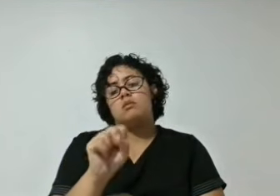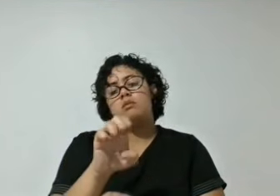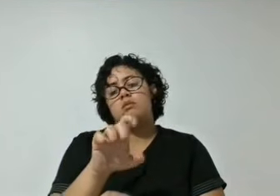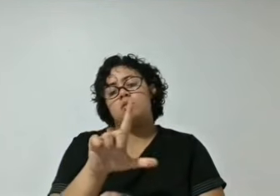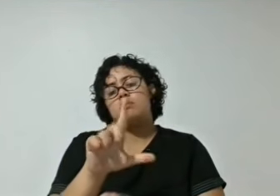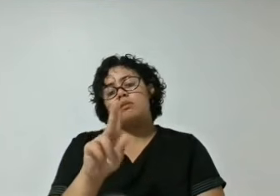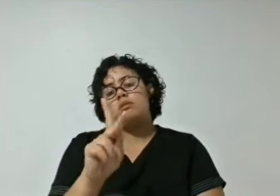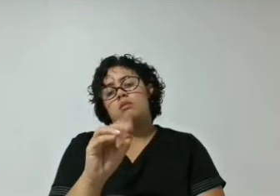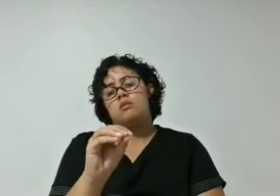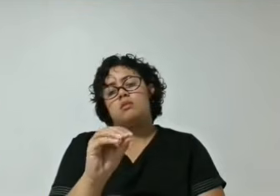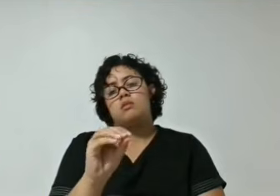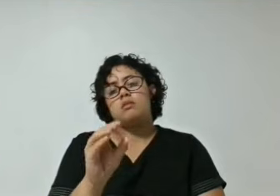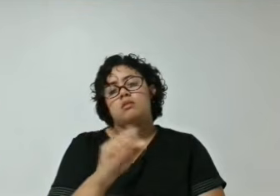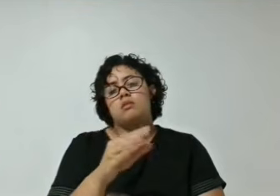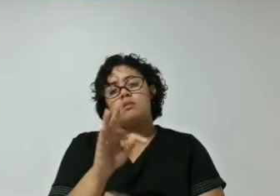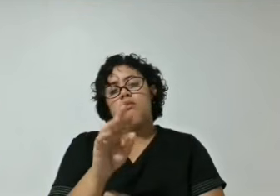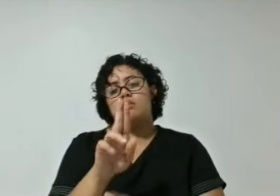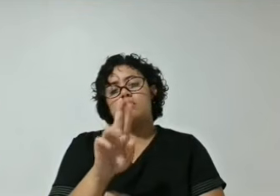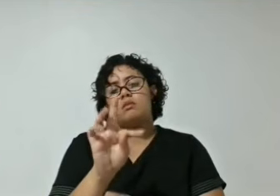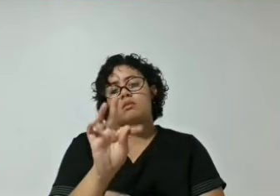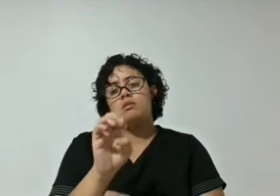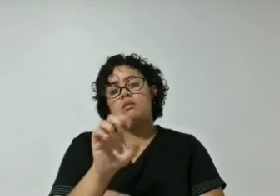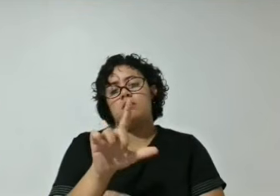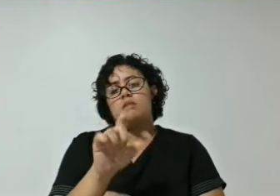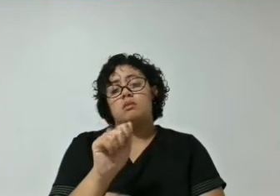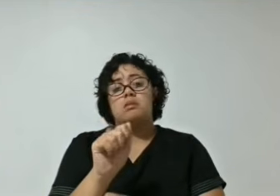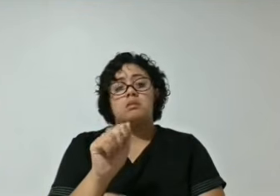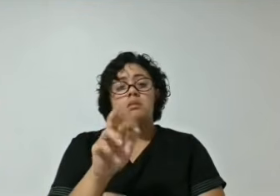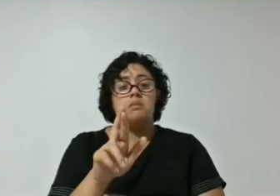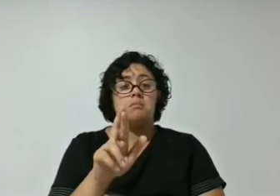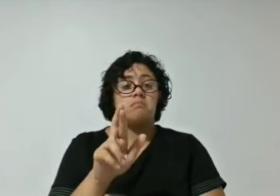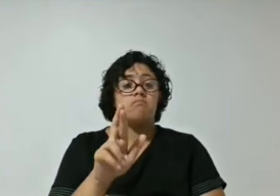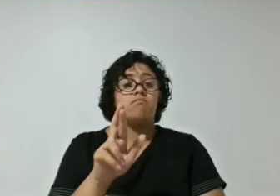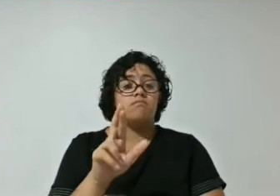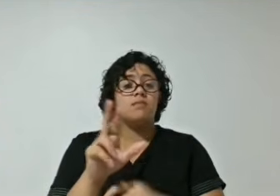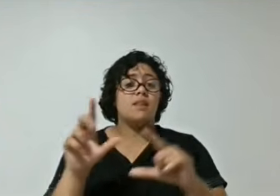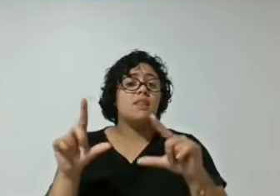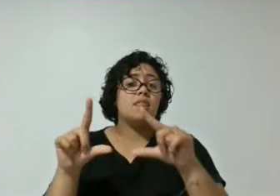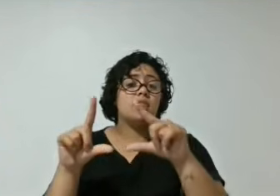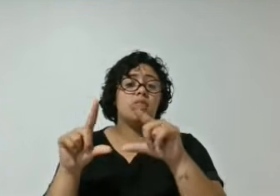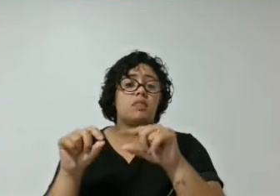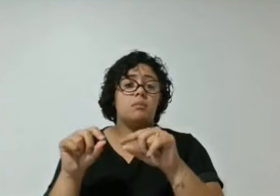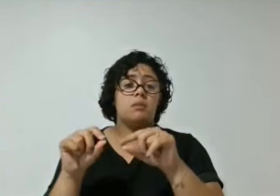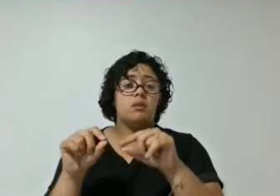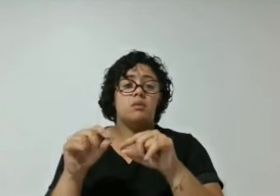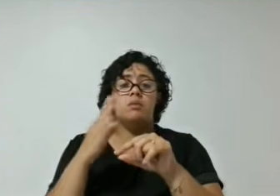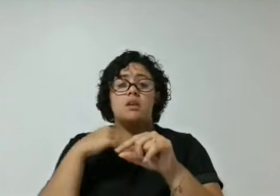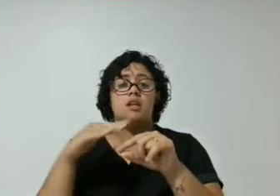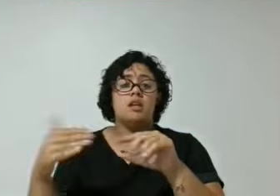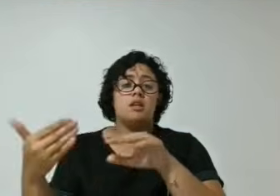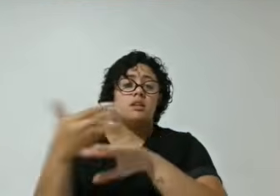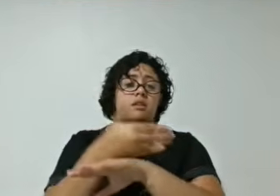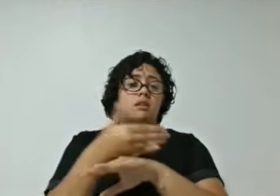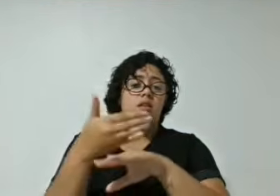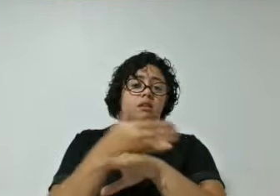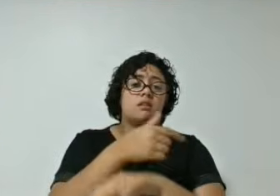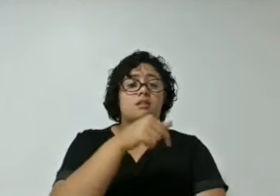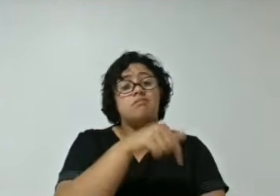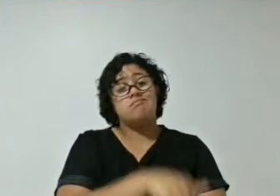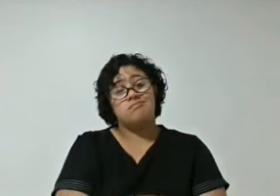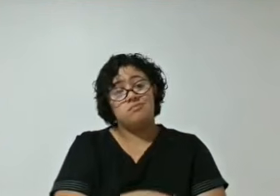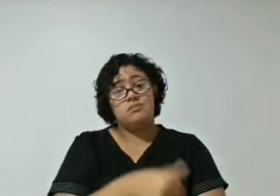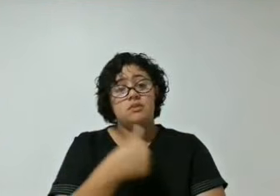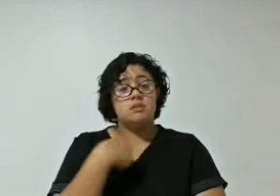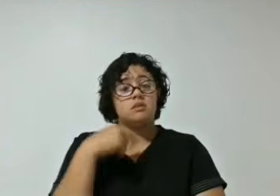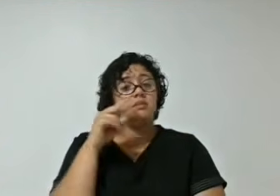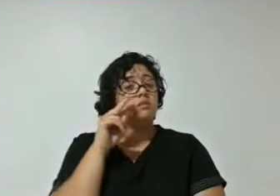mas eu indico esses dois motivos como os principais, diminuiu essa presença infantil na unidade. Então, a gente tem